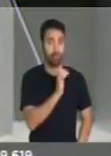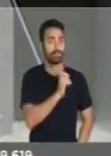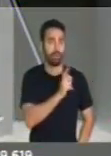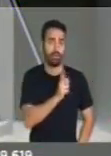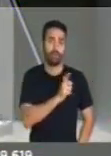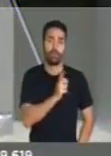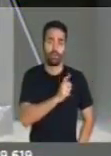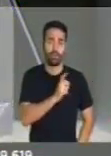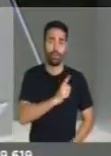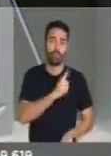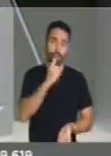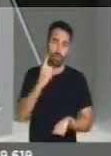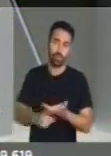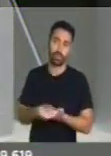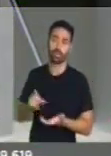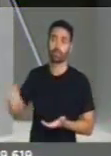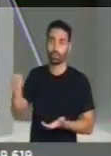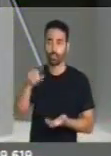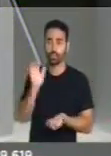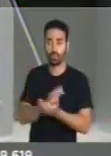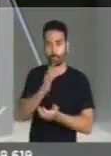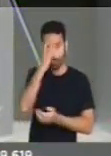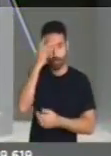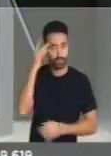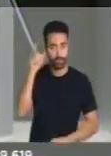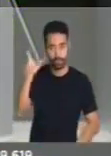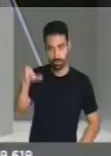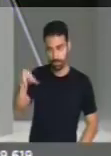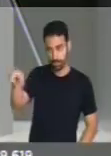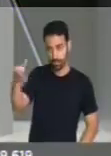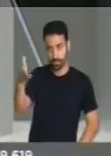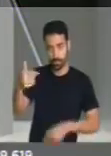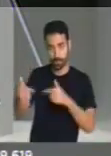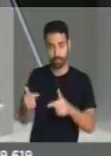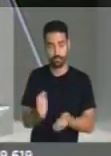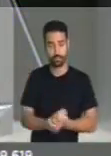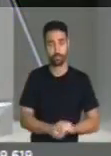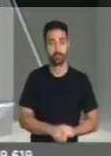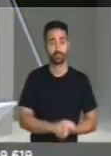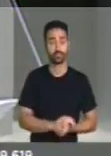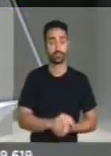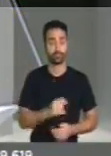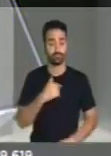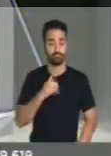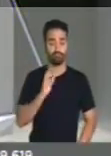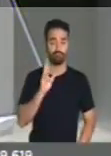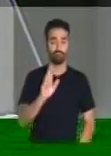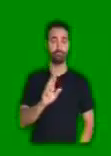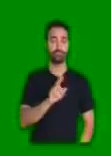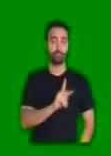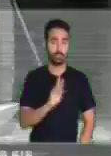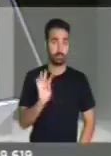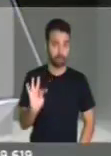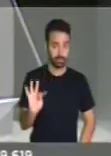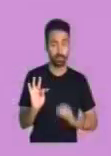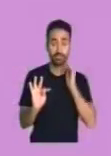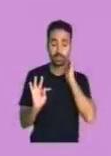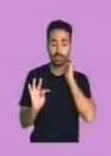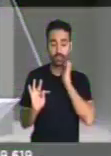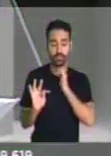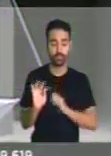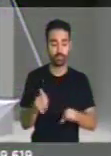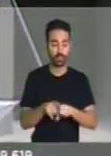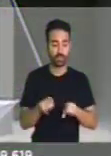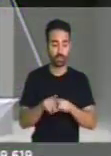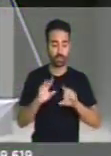a categoria. Eu venho a esta tribuna falar em nome do meu partido, o Partido dos Trabalhadores, e em nome de